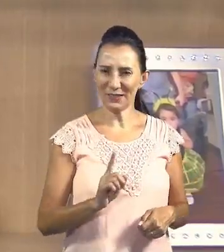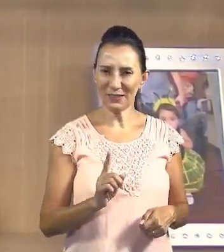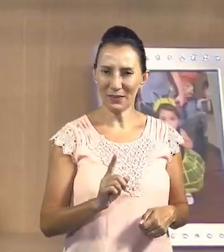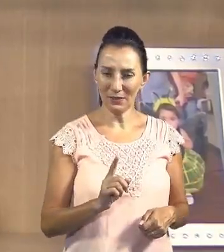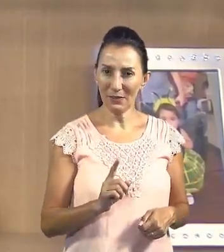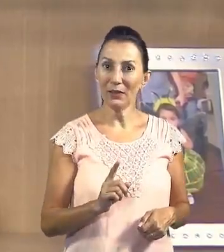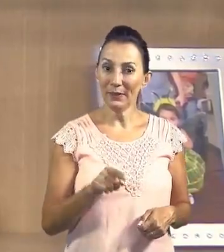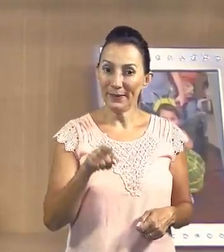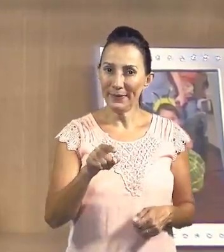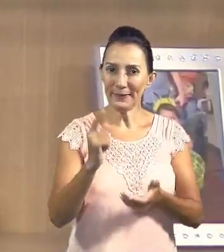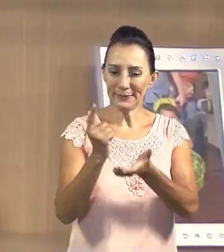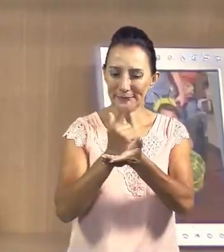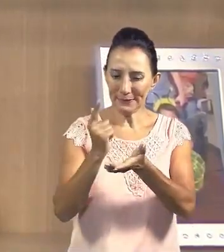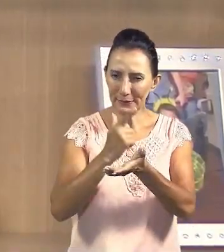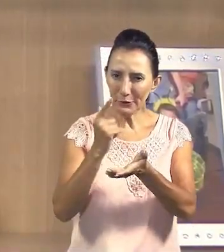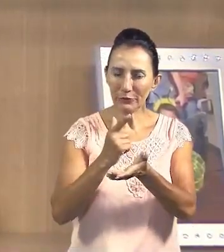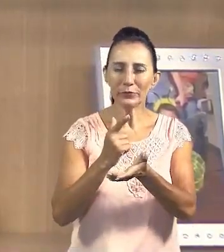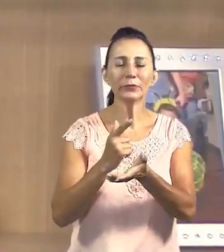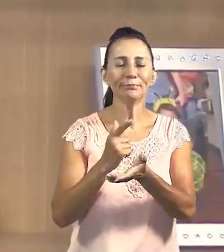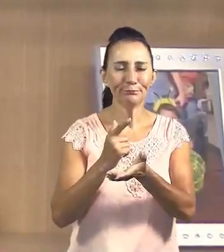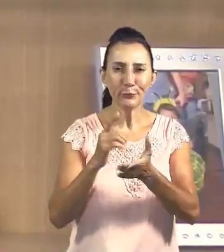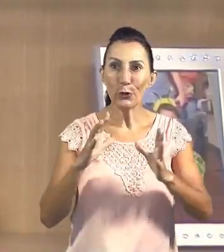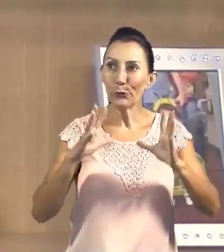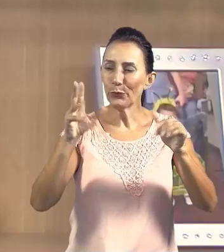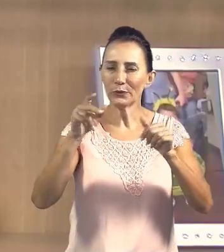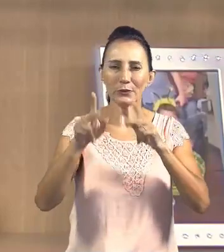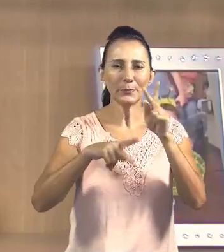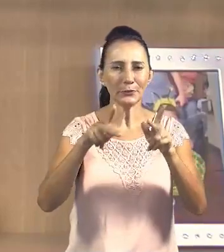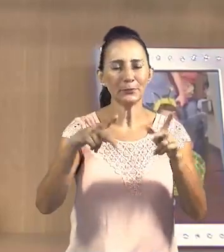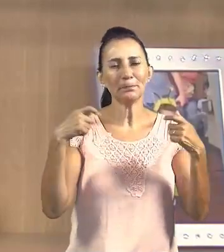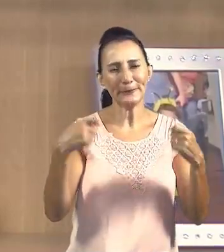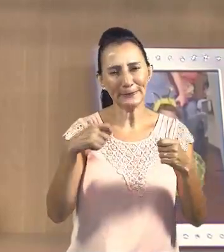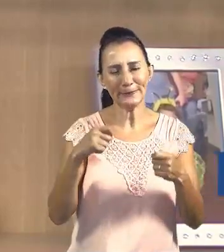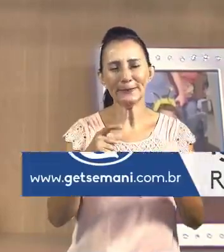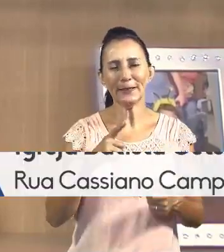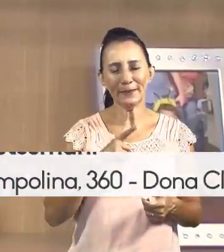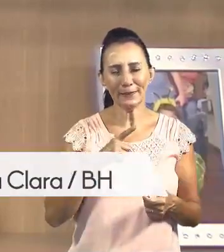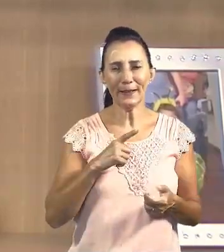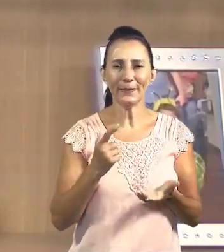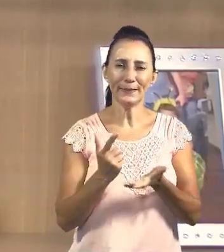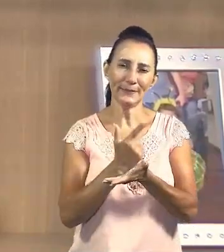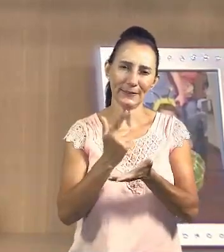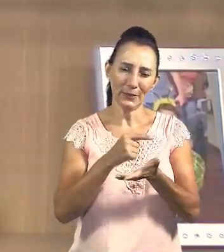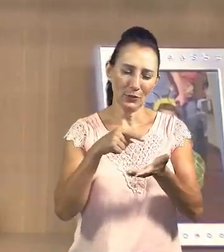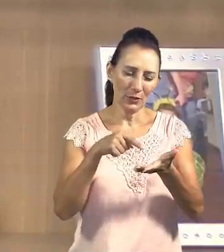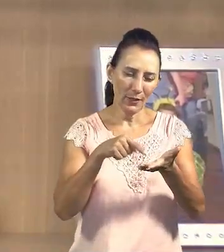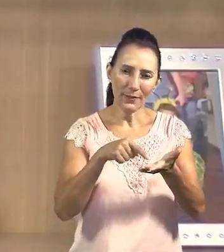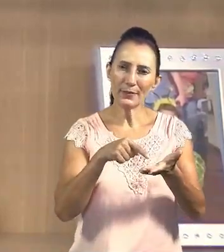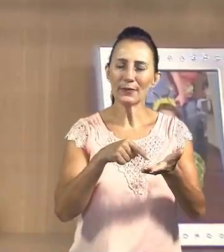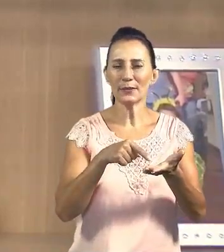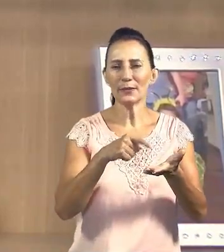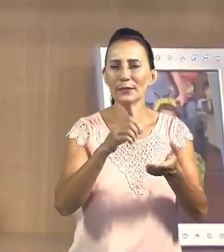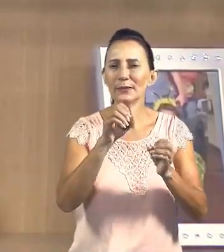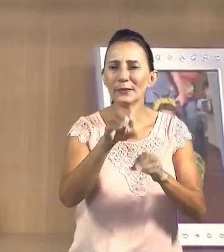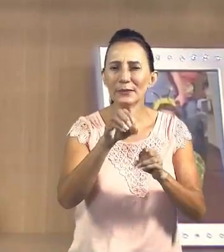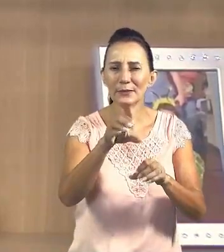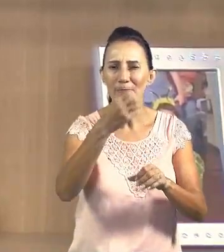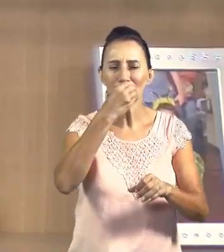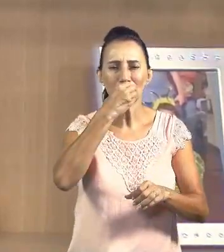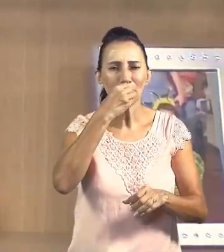vida dele. Esse livro não deveria faltar na casa de nenhuma pessoa, porque ele é totalmente